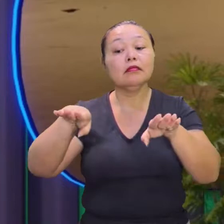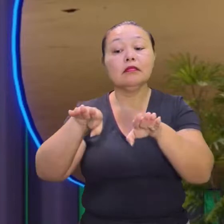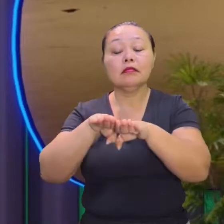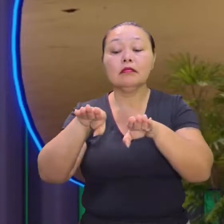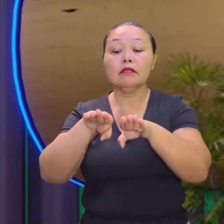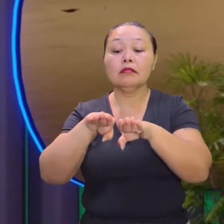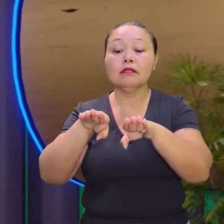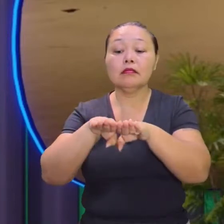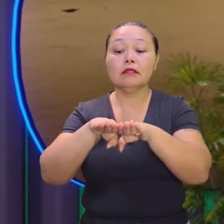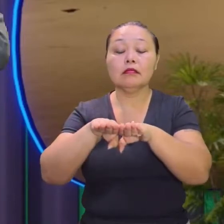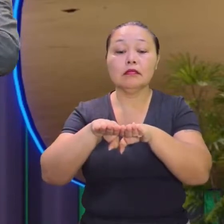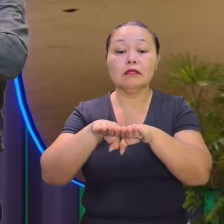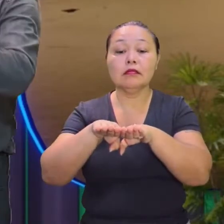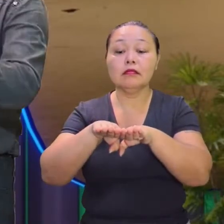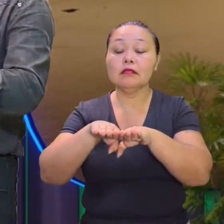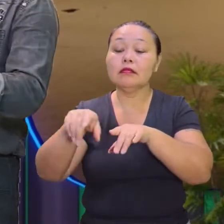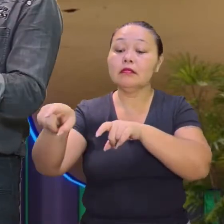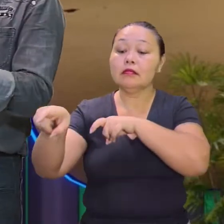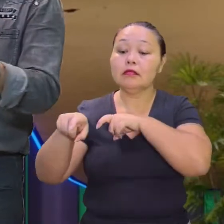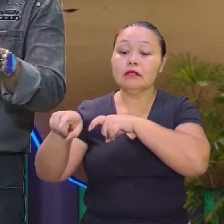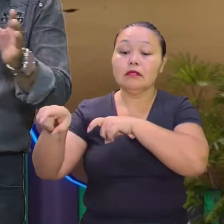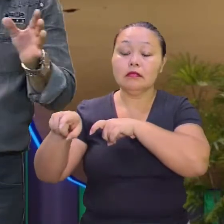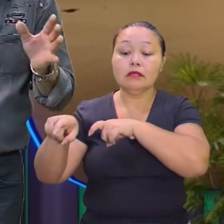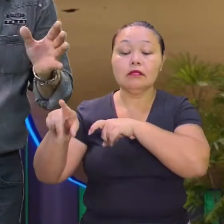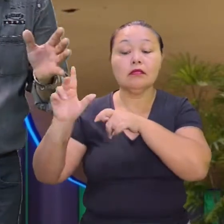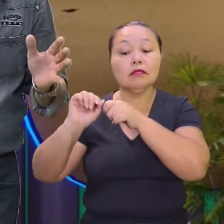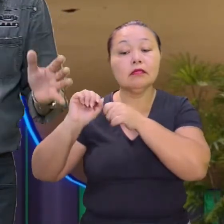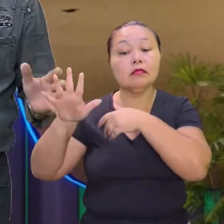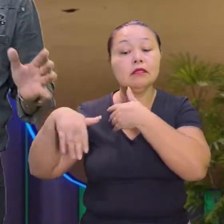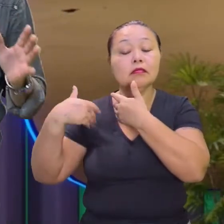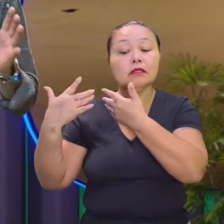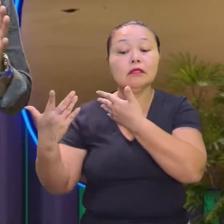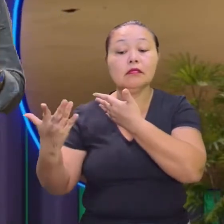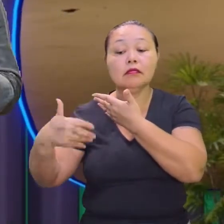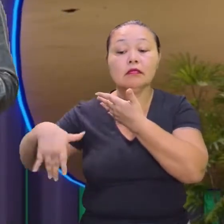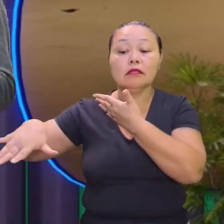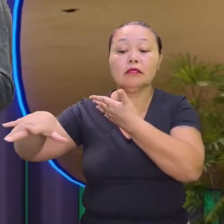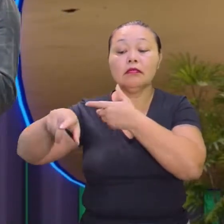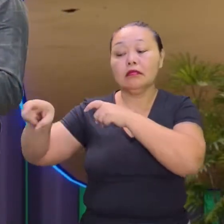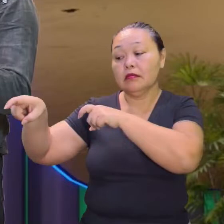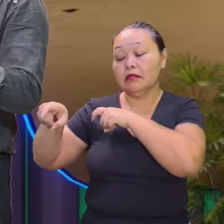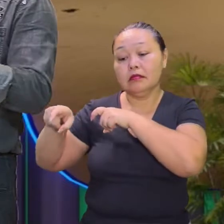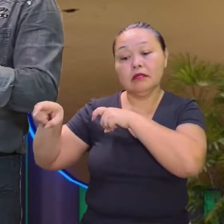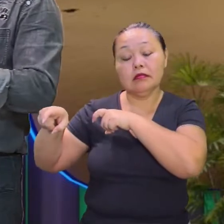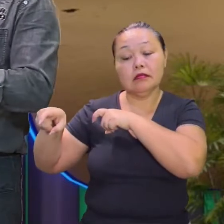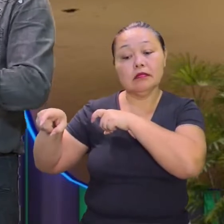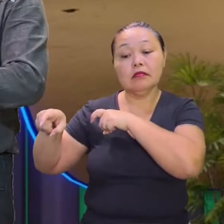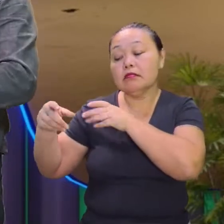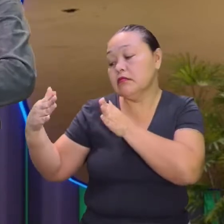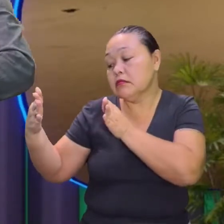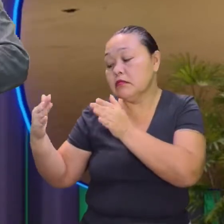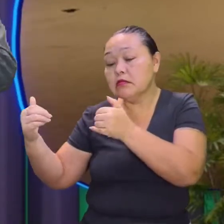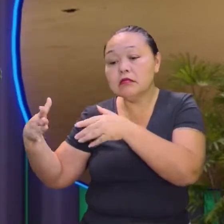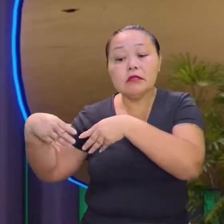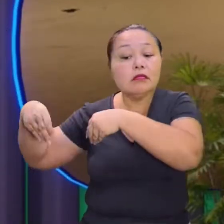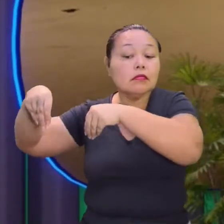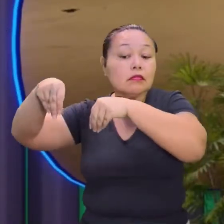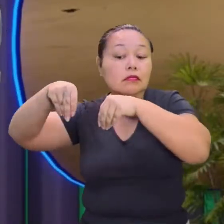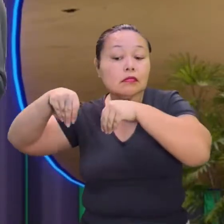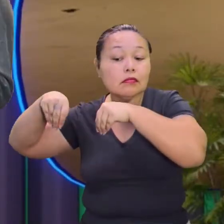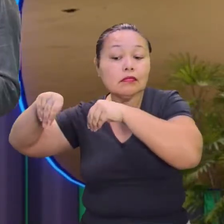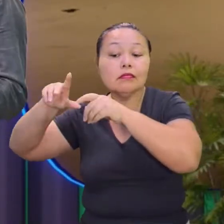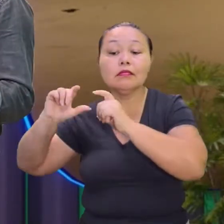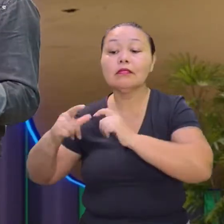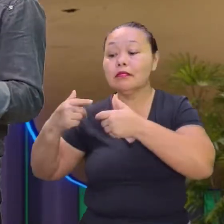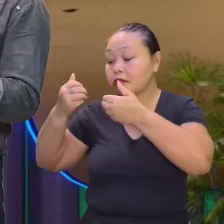também aquela agricultura que as pessoas vivem num lote, num sítio, num pequeno pedaço de terra